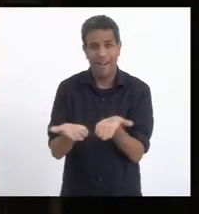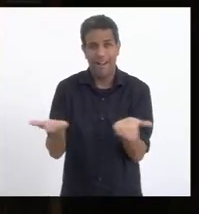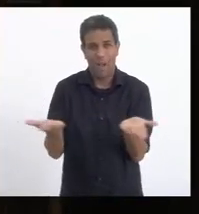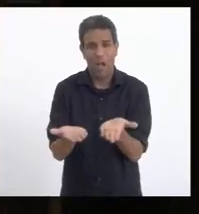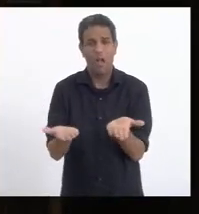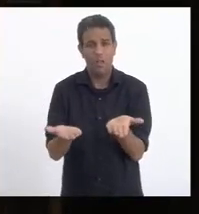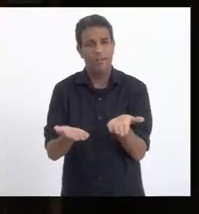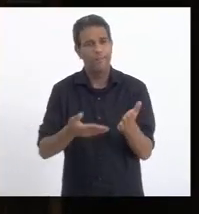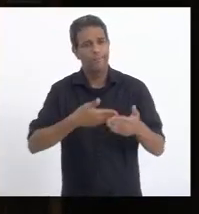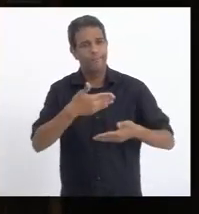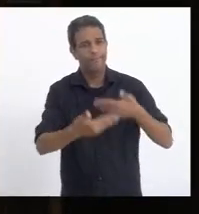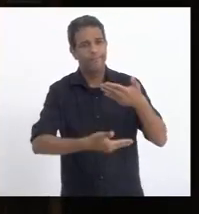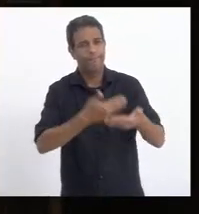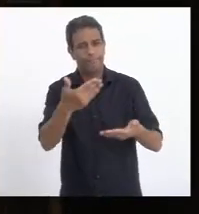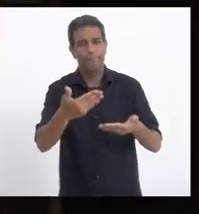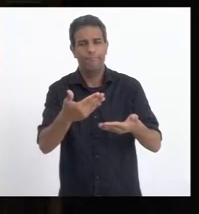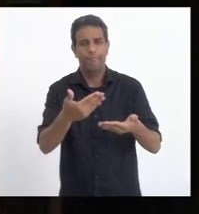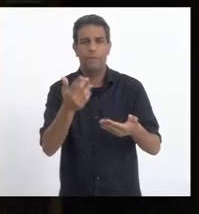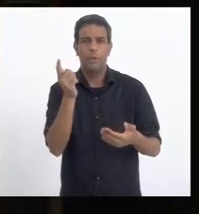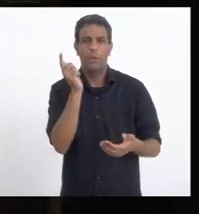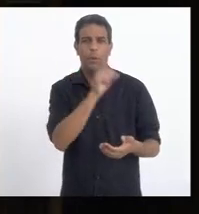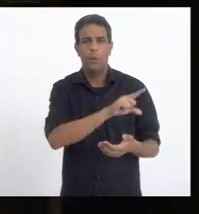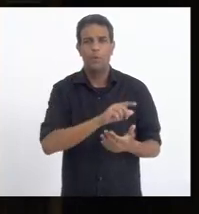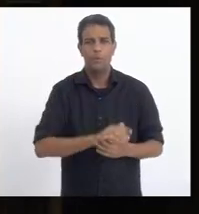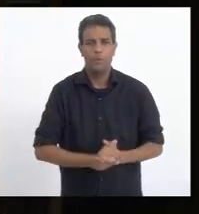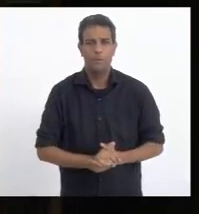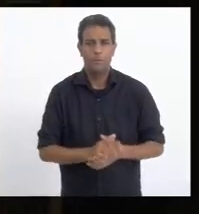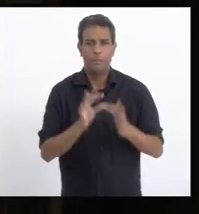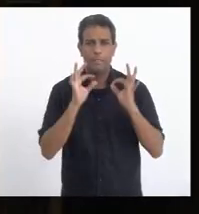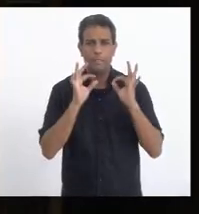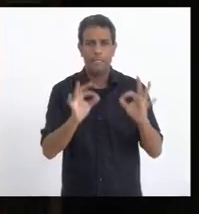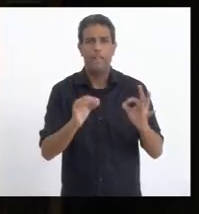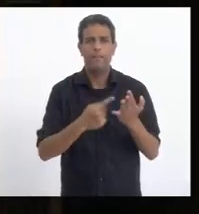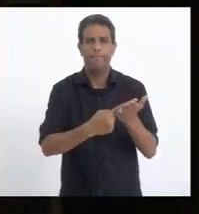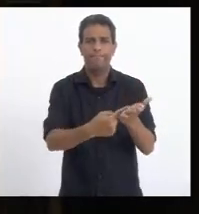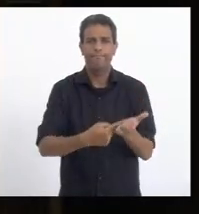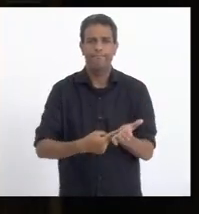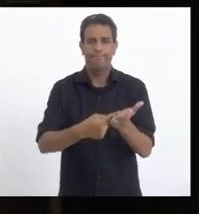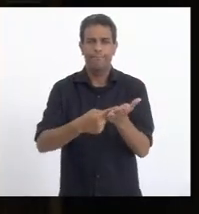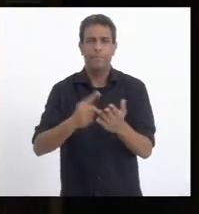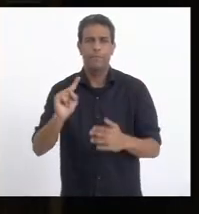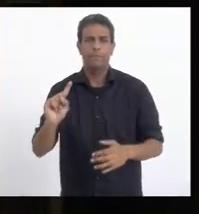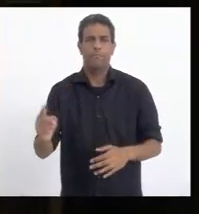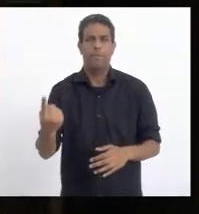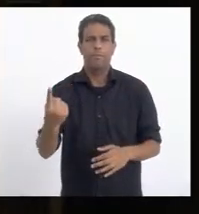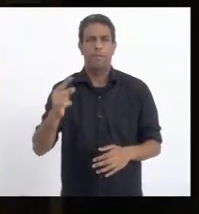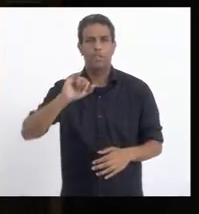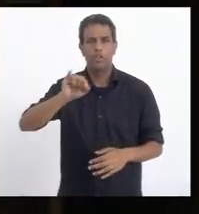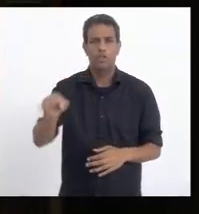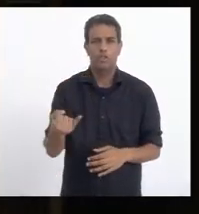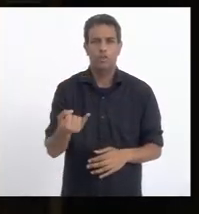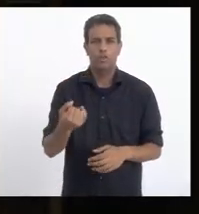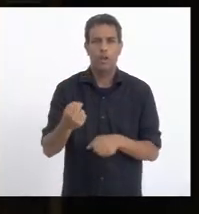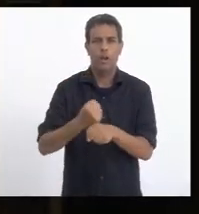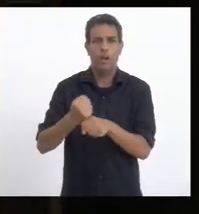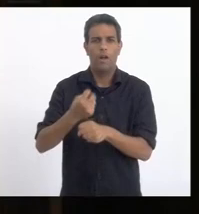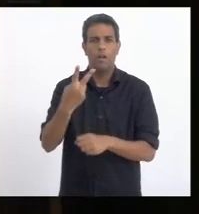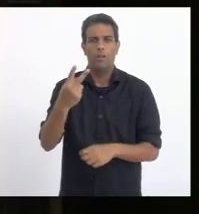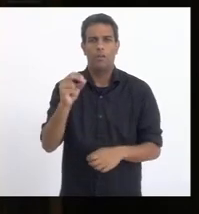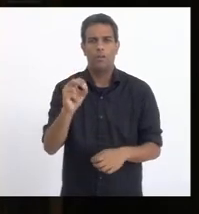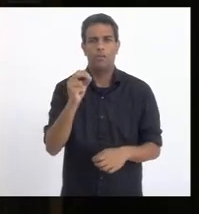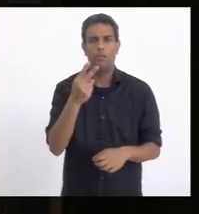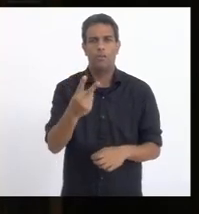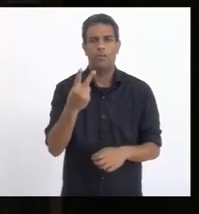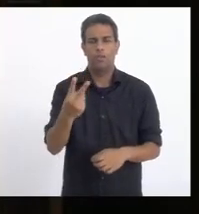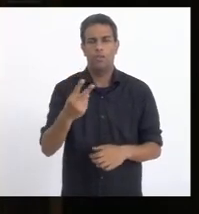vigor agora os efeitos seriam só para a partir de assim for entendido por exemplo é a partir de primeiro de janeiro de 2022